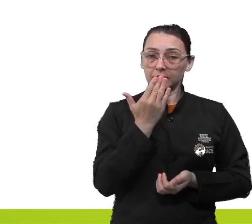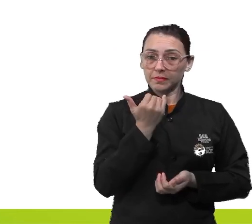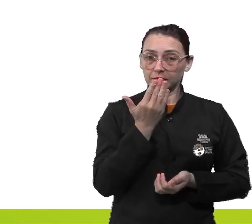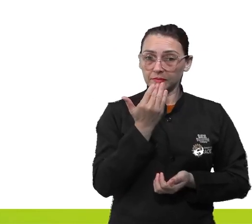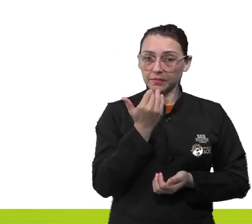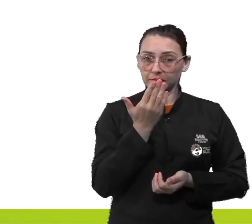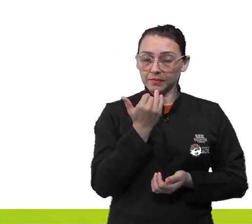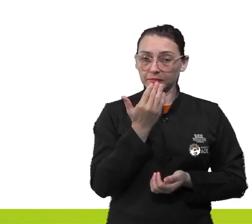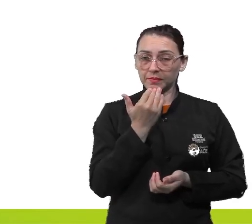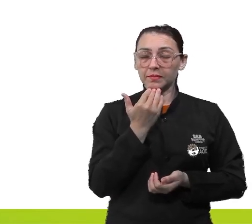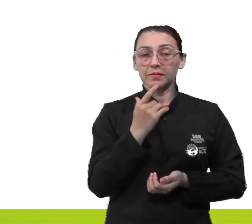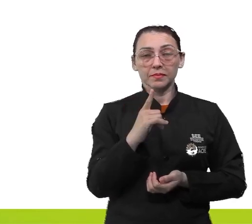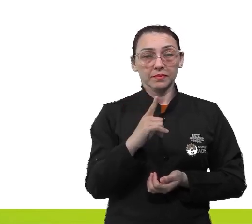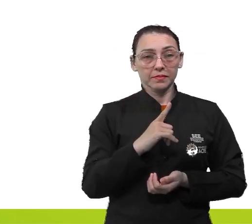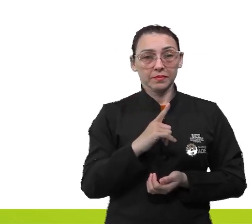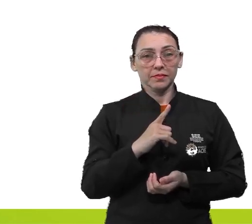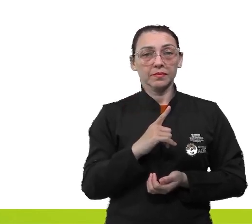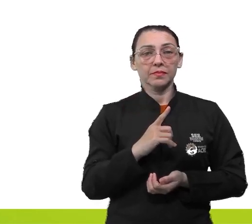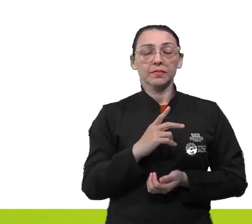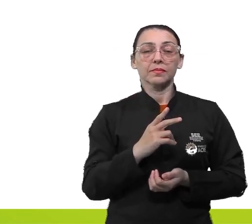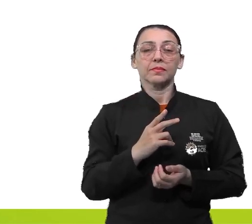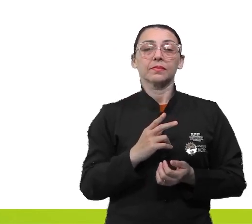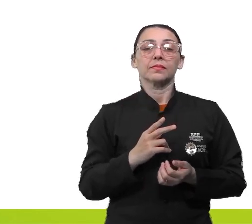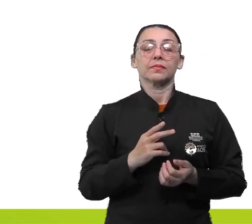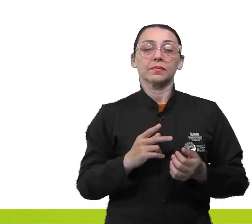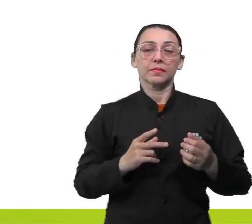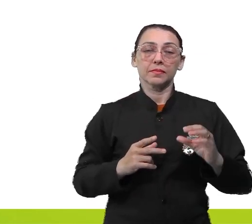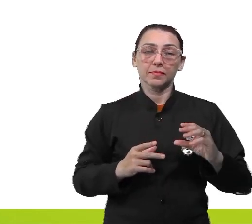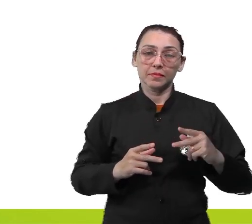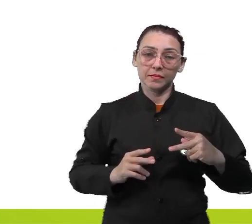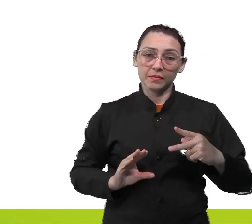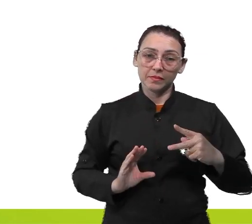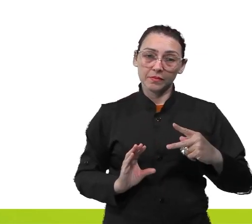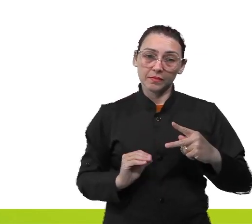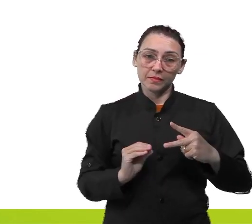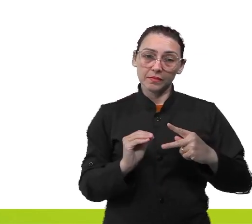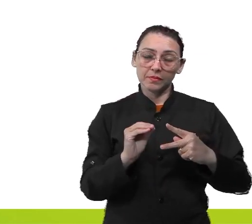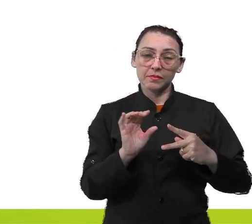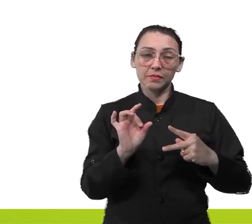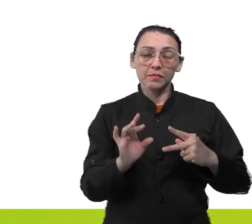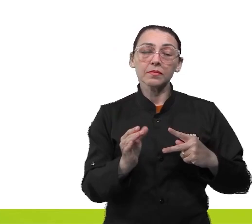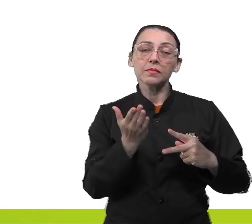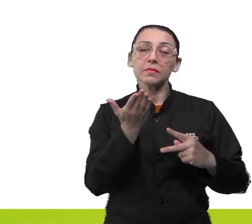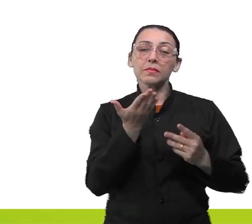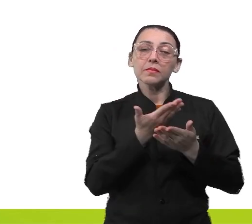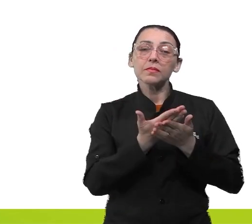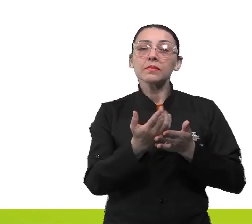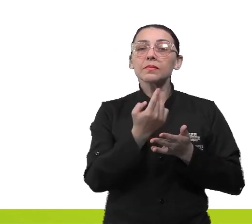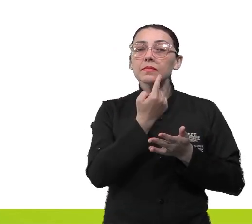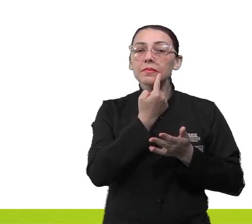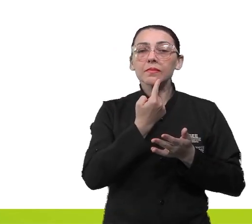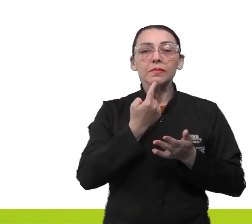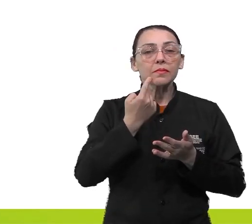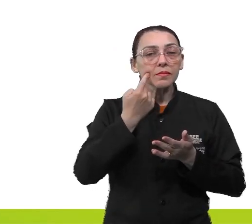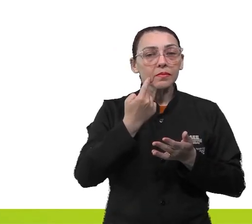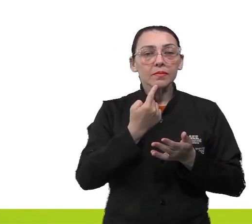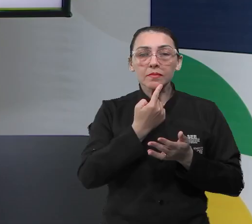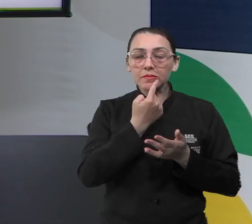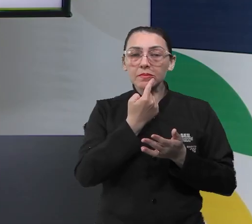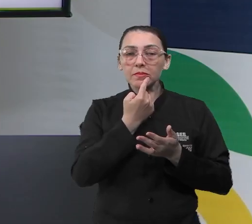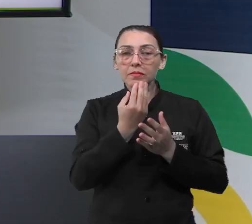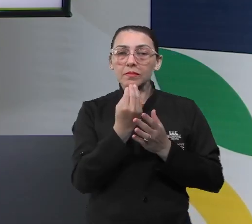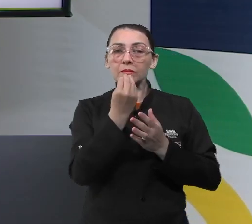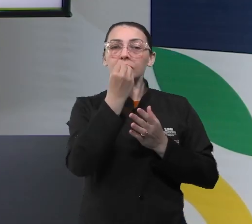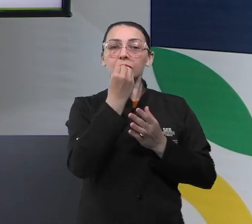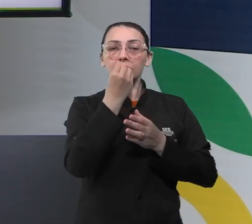a comida para obter nutrientes. Só que a digestão, ela já começa na boca. Sim, a partir do momento que a gente